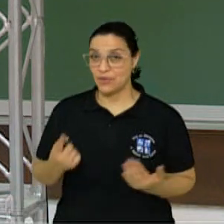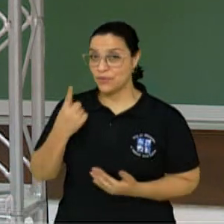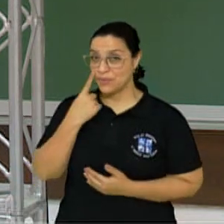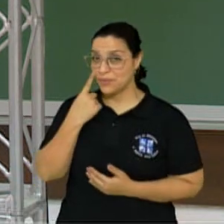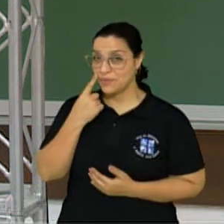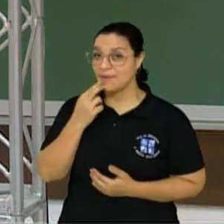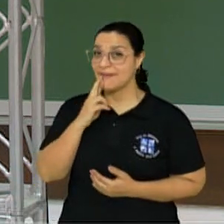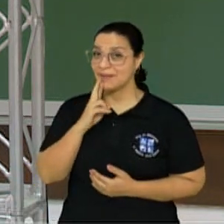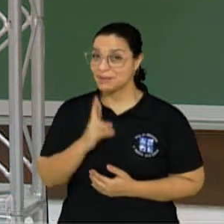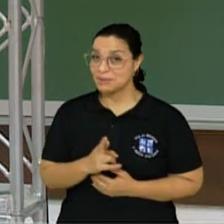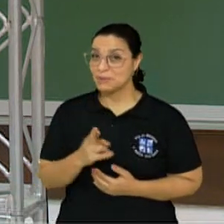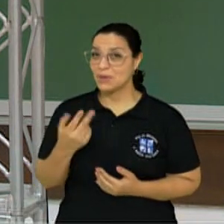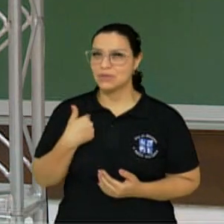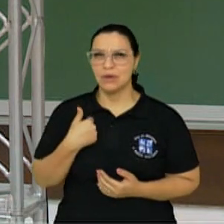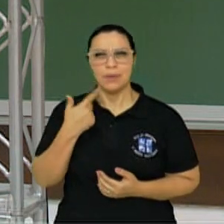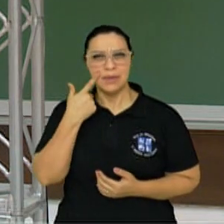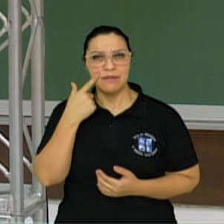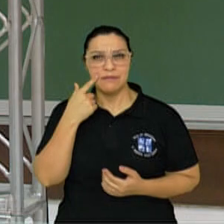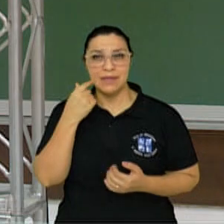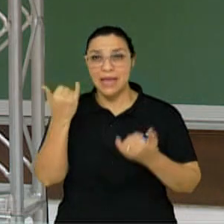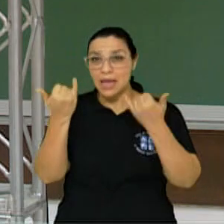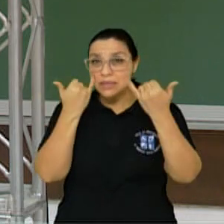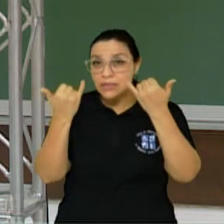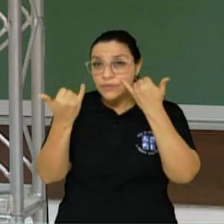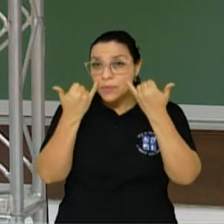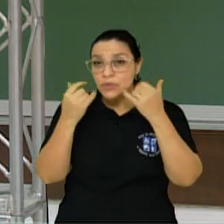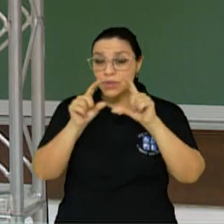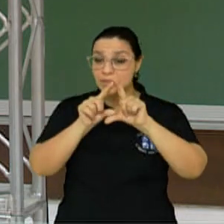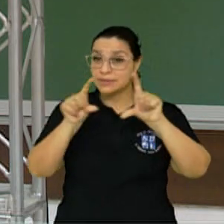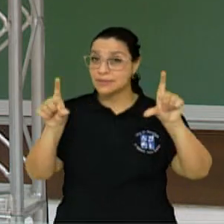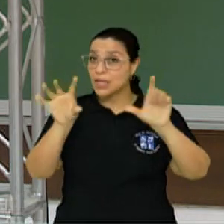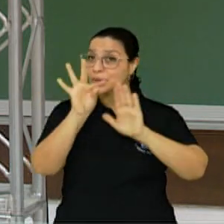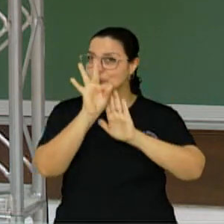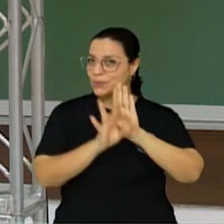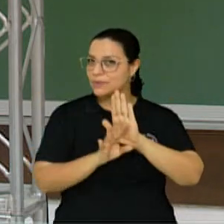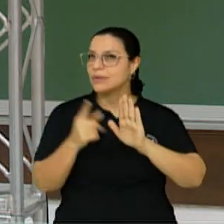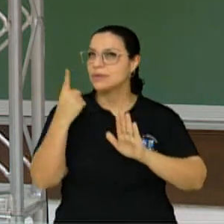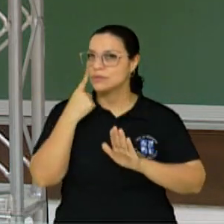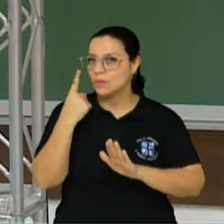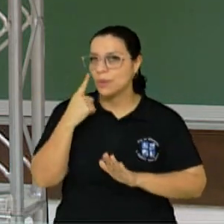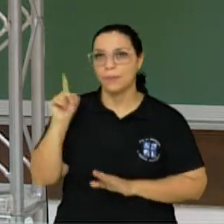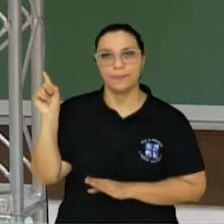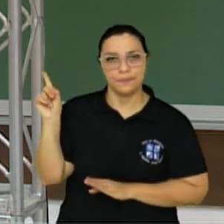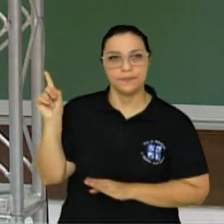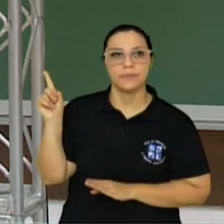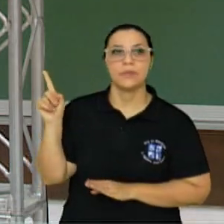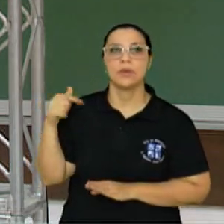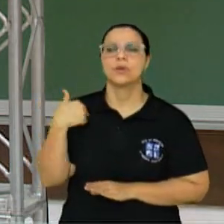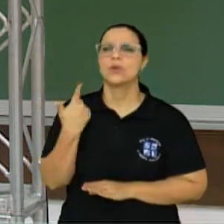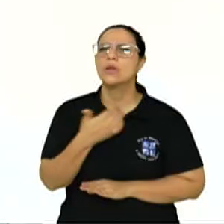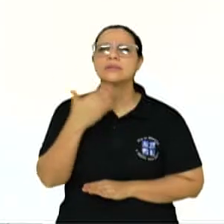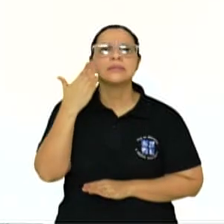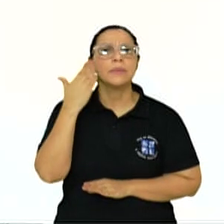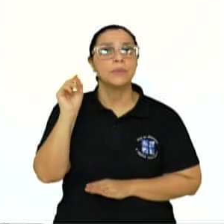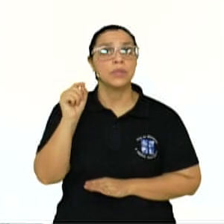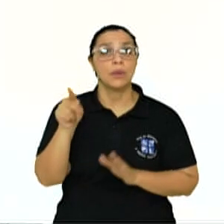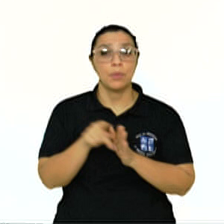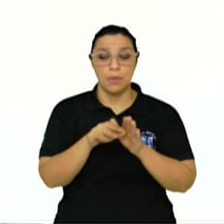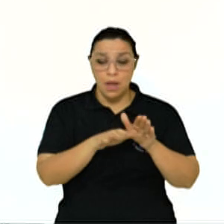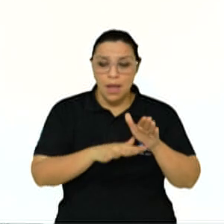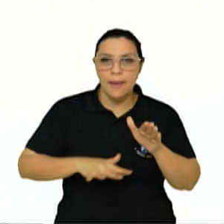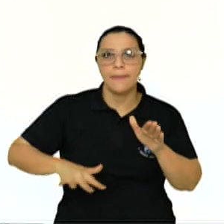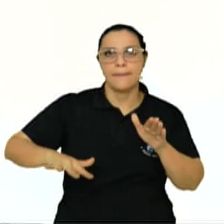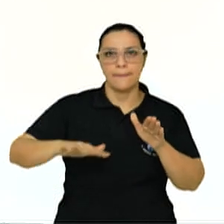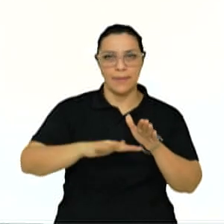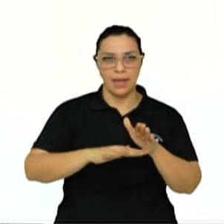Então vamos lá, pessoal, para retirar os dados desse enunciado, tá? Então, o que nós temos? Que a